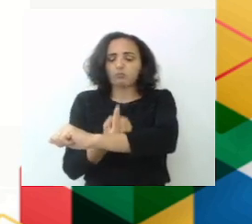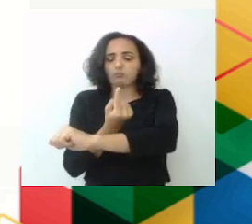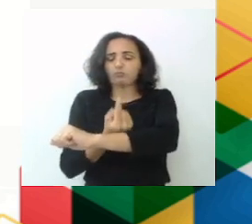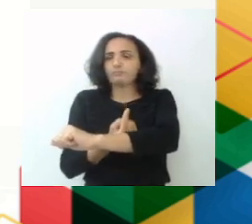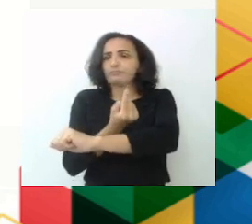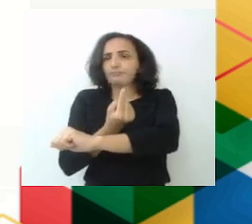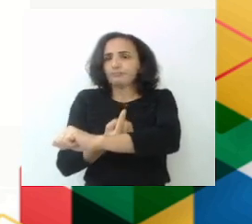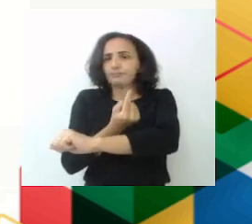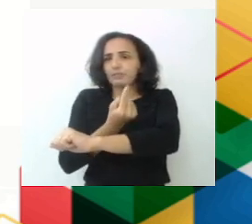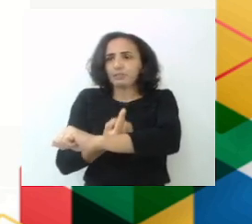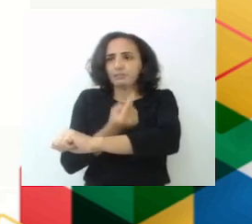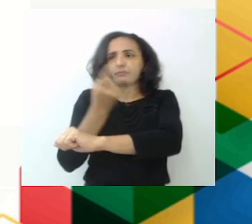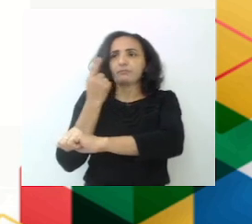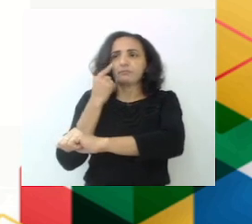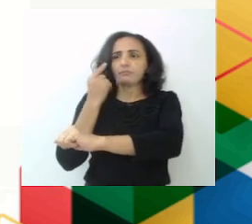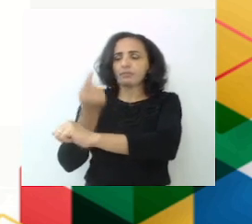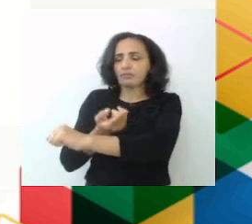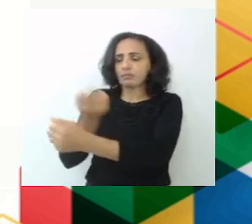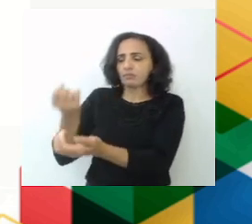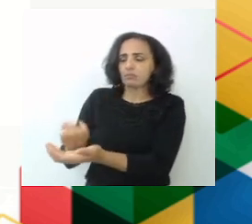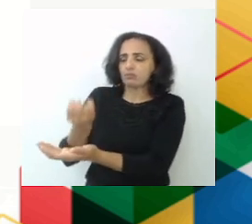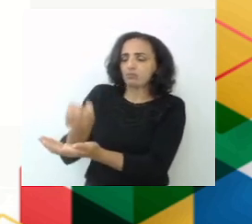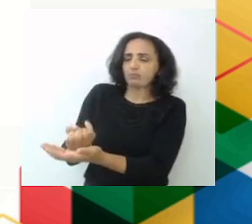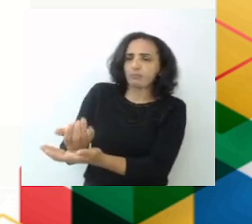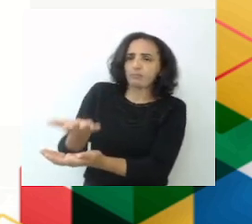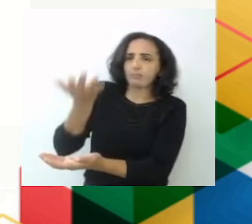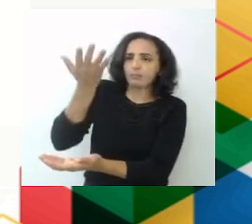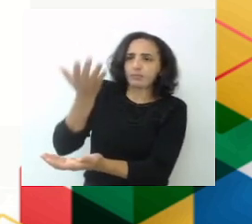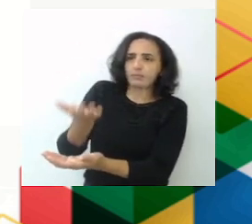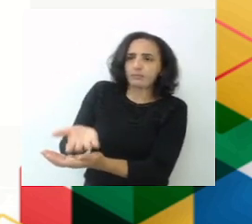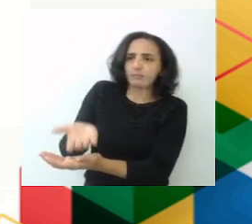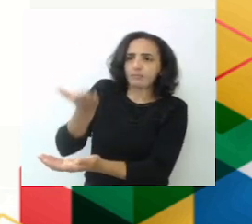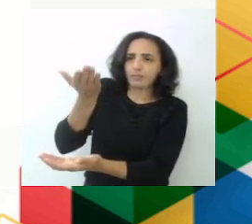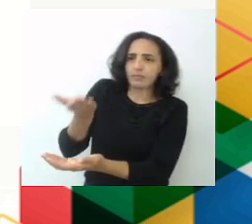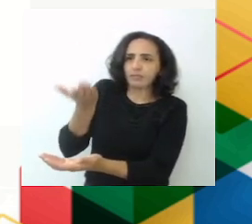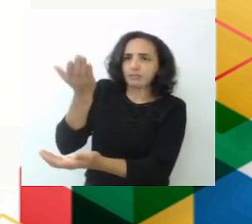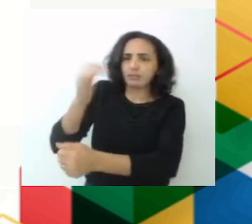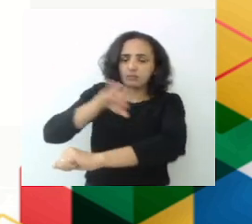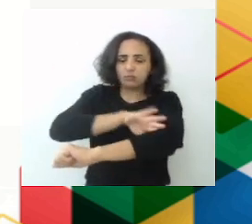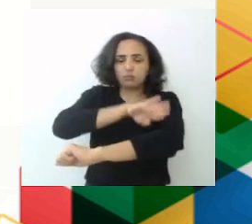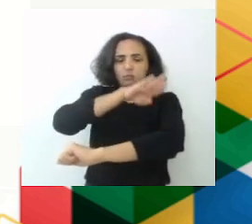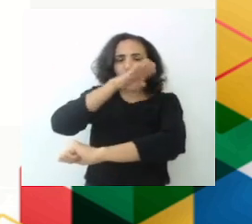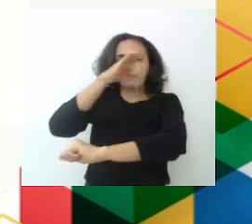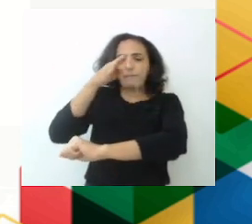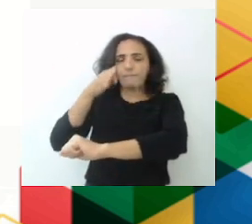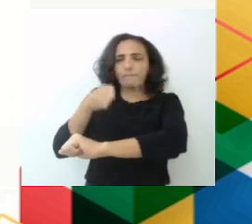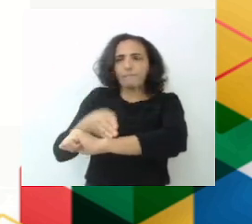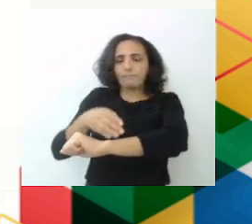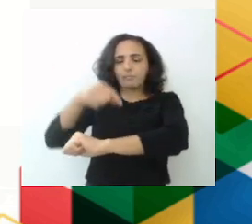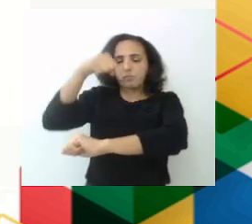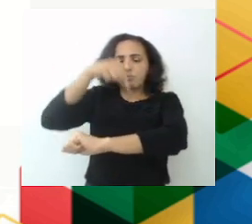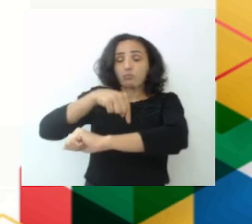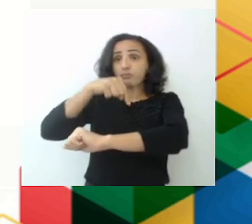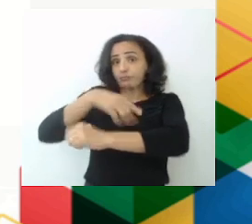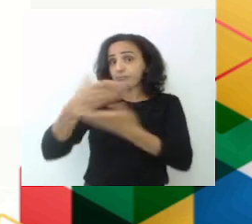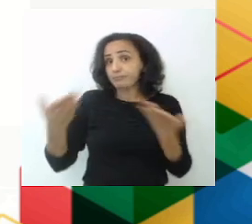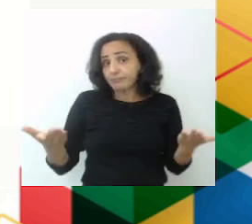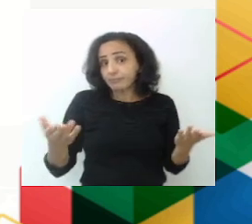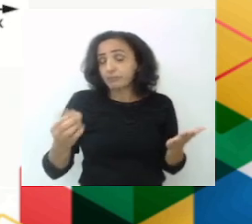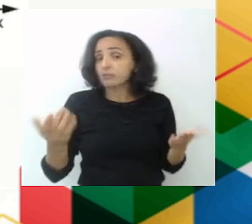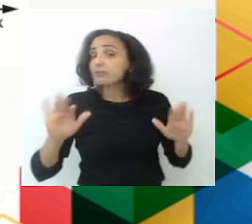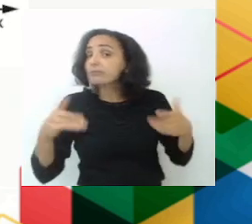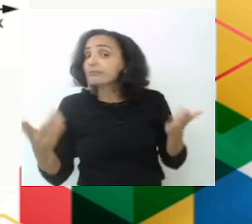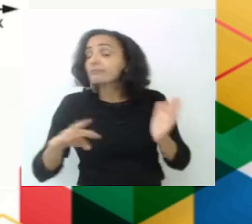cima, como o caso da antena parabólica aqui. Vocês estão vendo, concavidade para cima e concavidade para baixo. E tem um